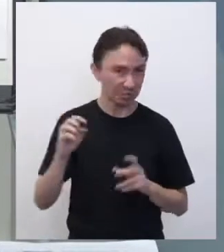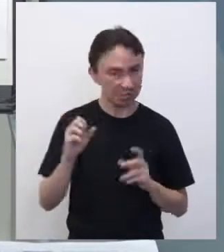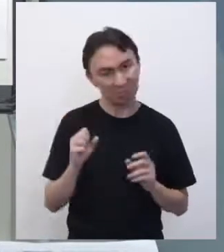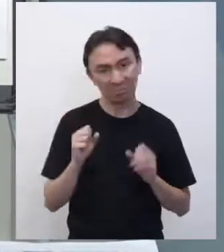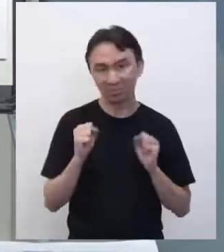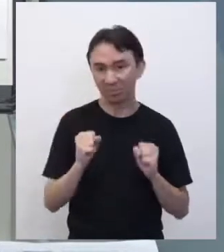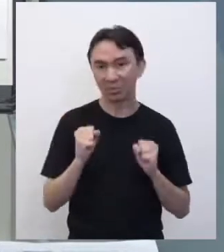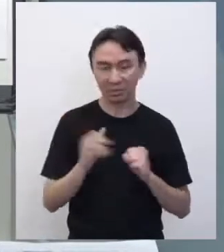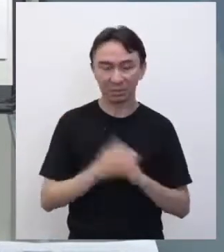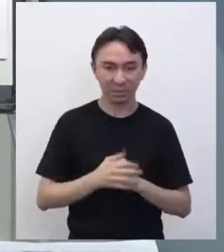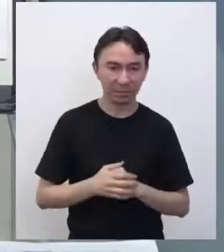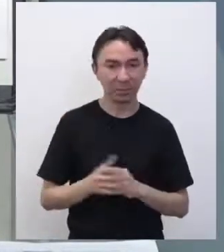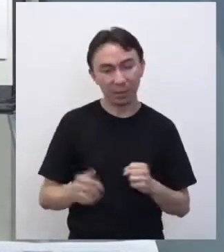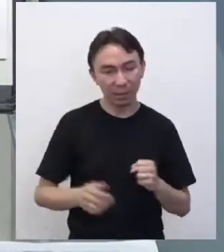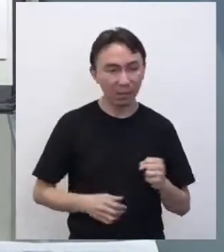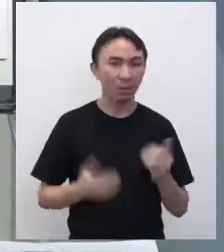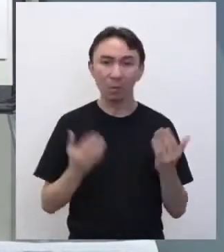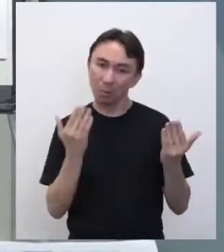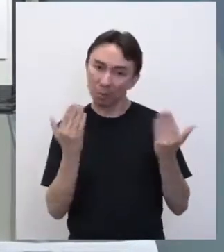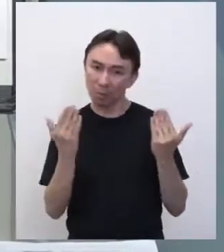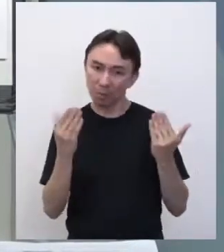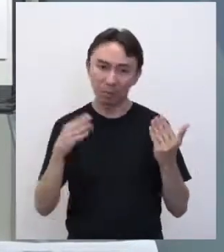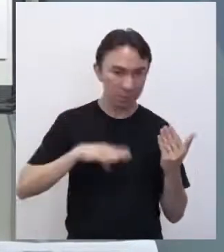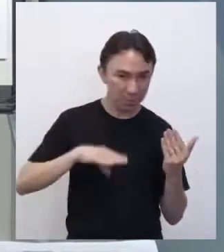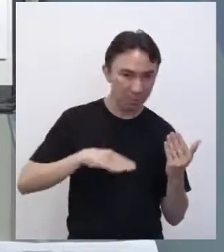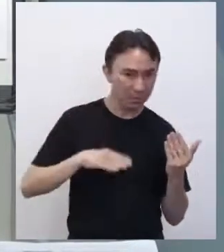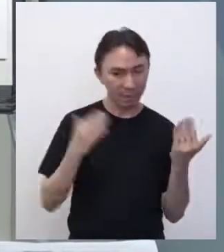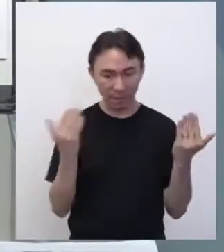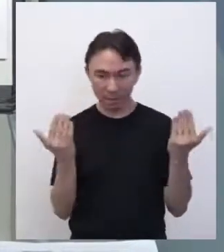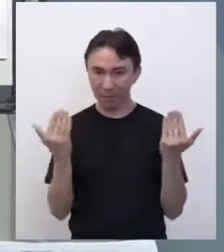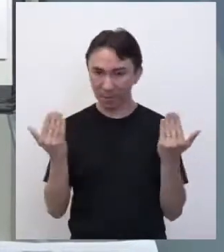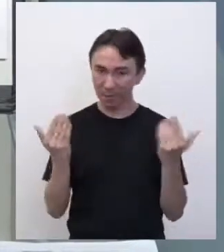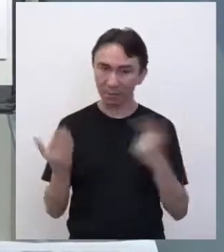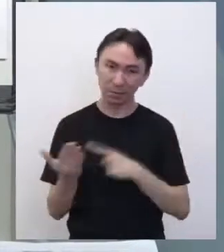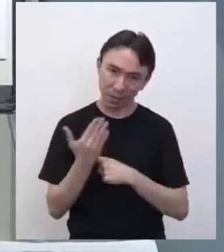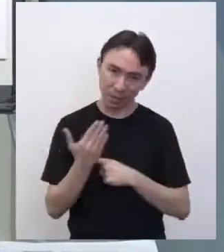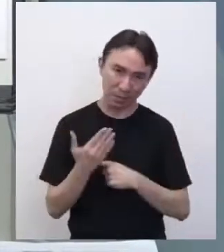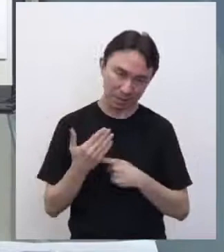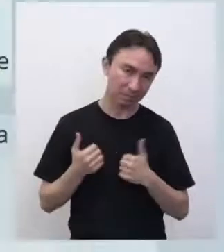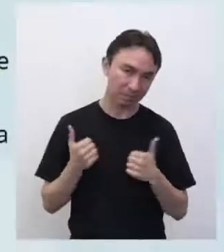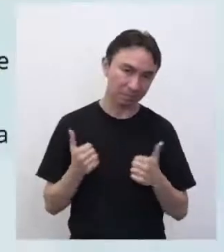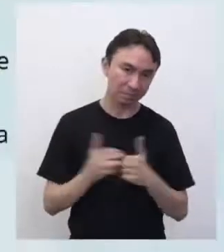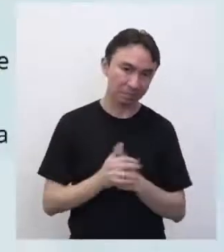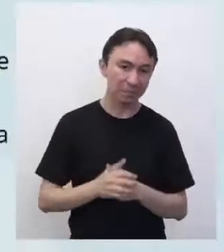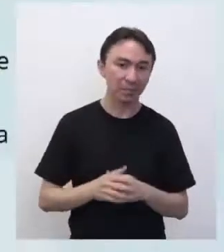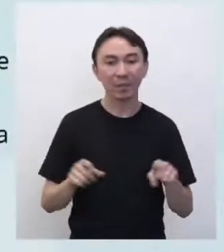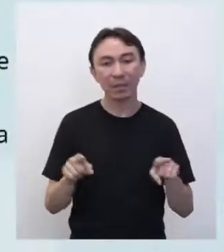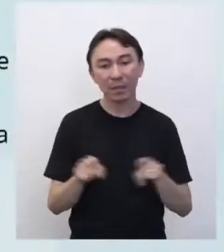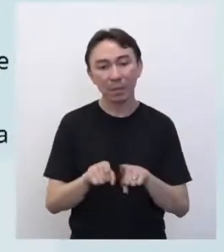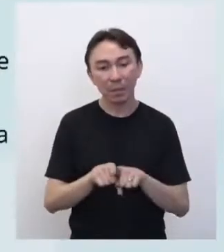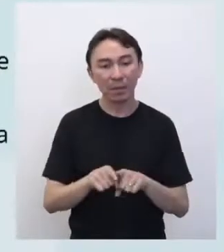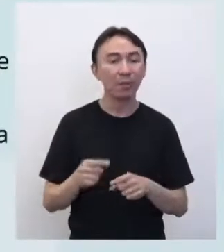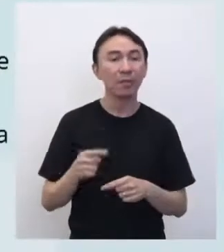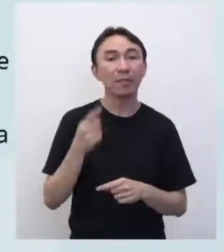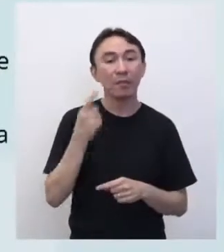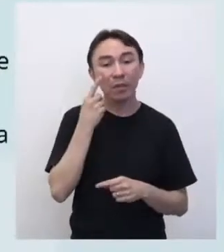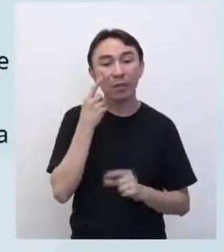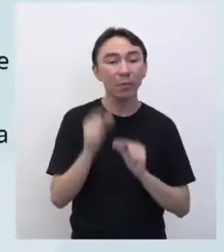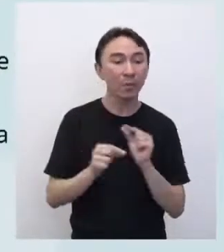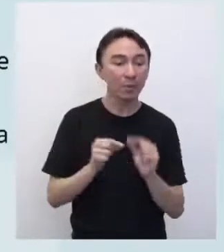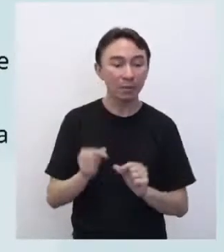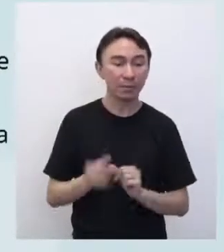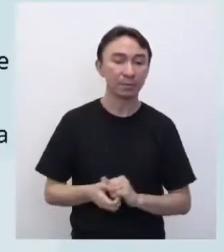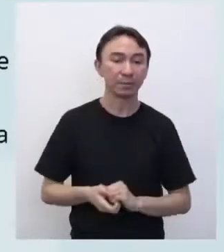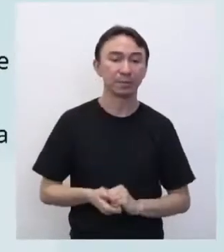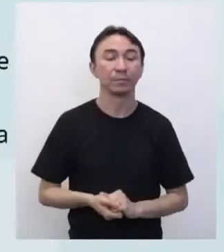dá para fazer com a língua portuguesa para deixar a nossa vida mais fácil, ok? E a última que a gente viu foi we can make the negative of a